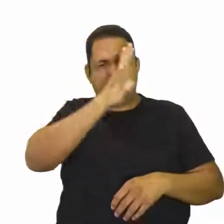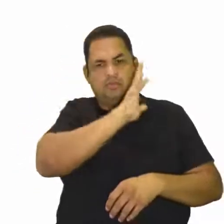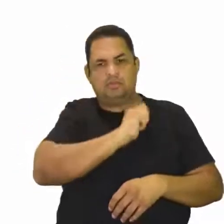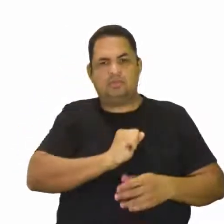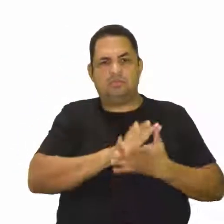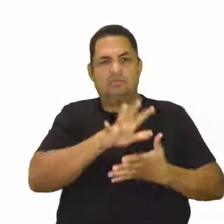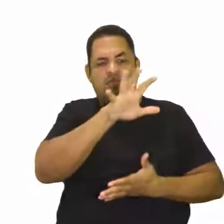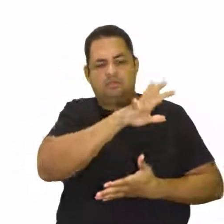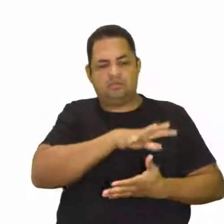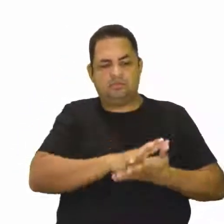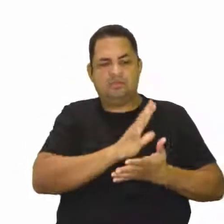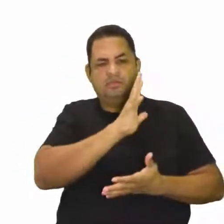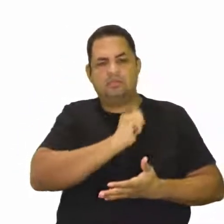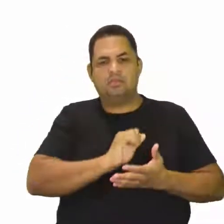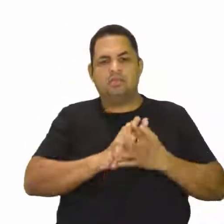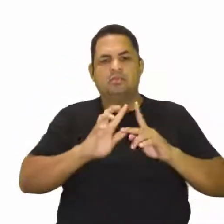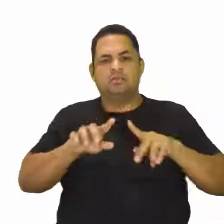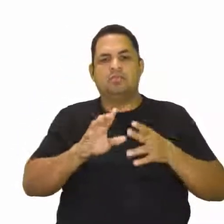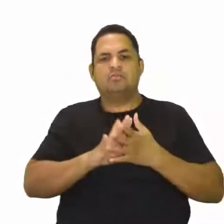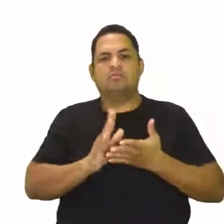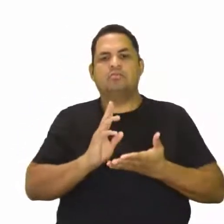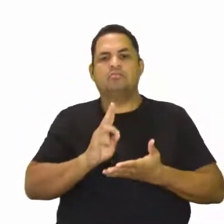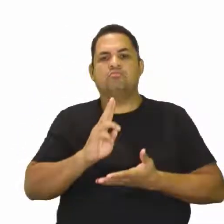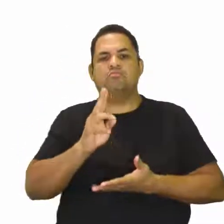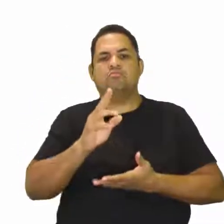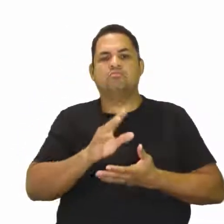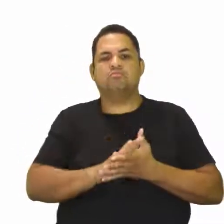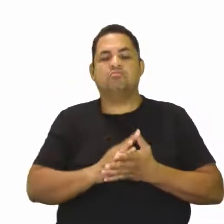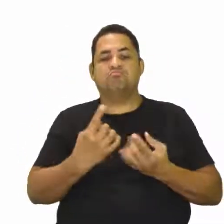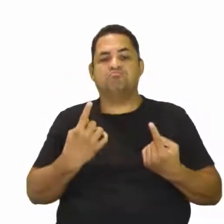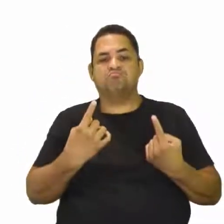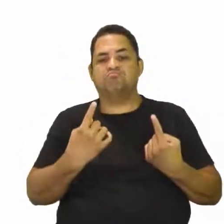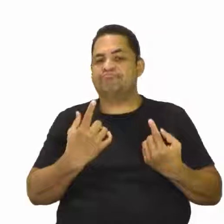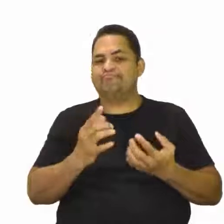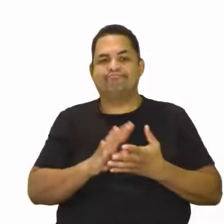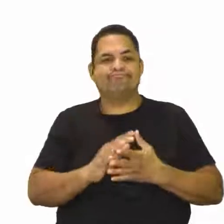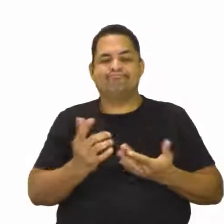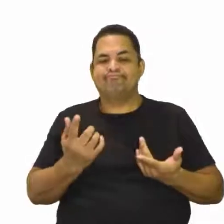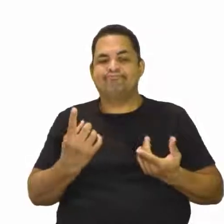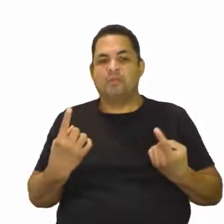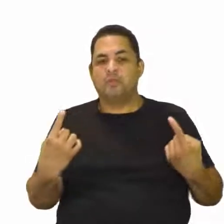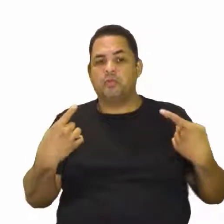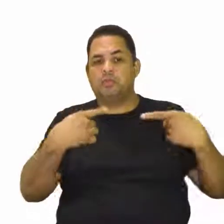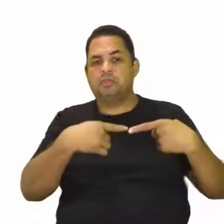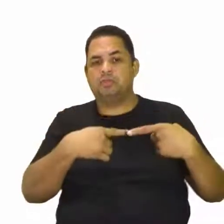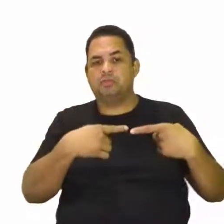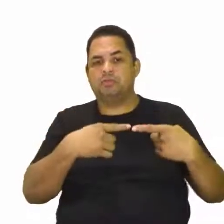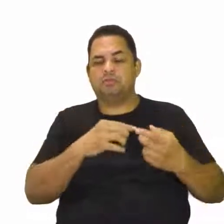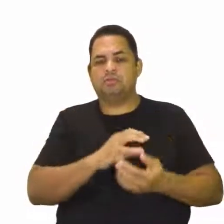da Palestina. Mas o que se conseguiu foi justamente o contrário.